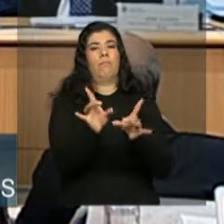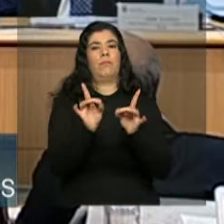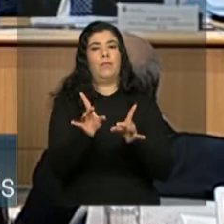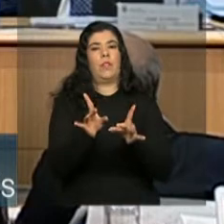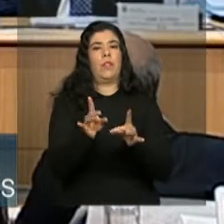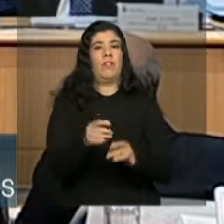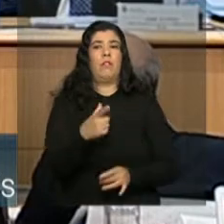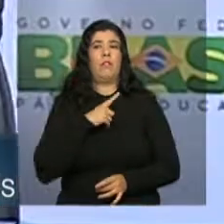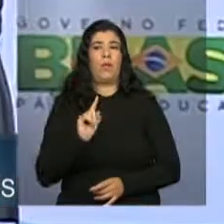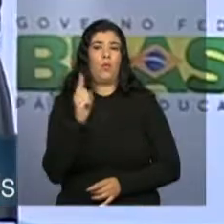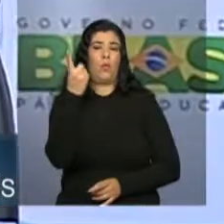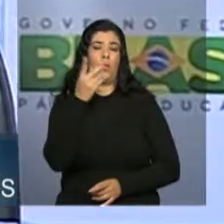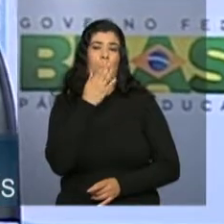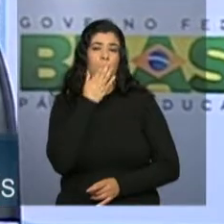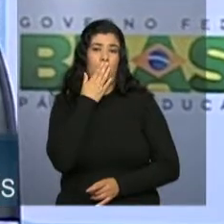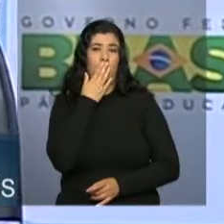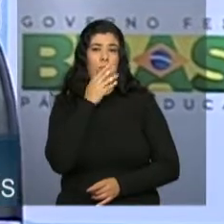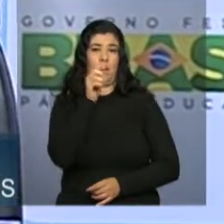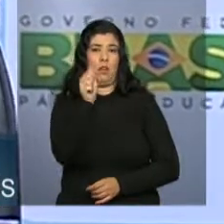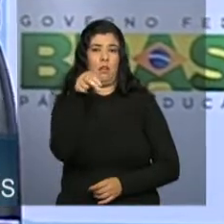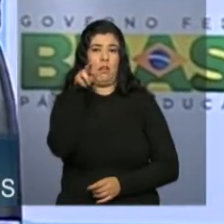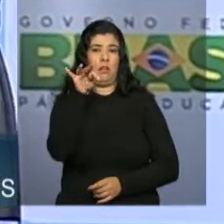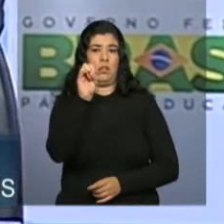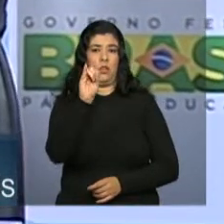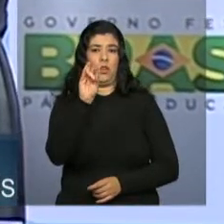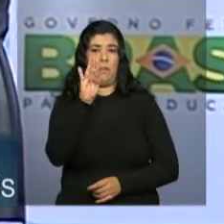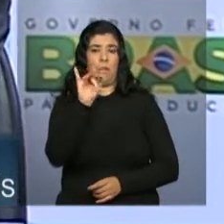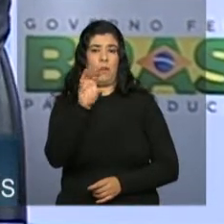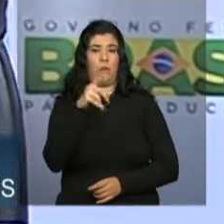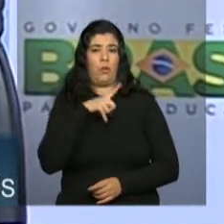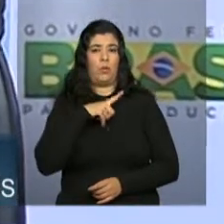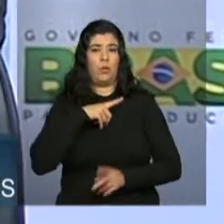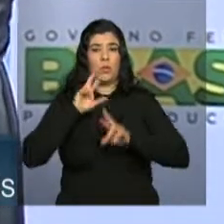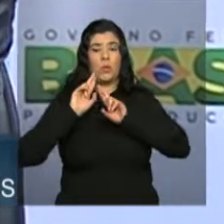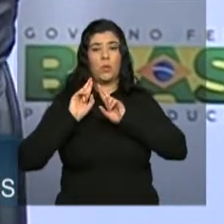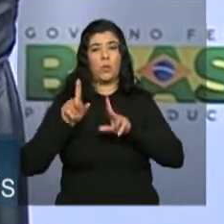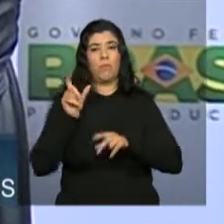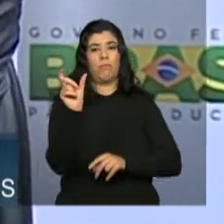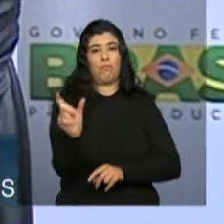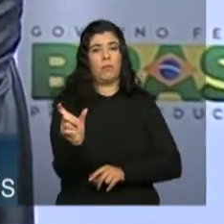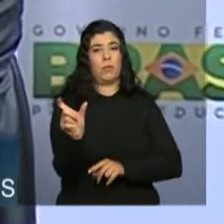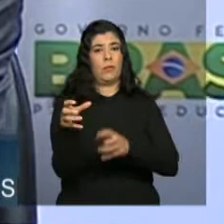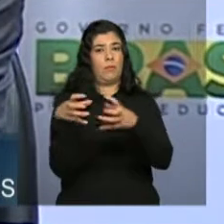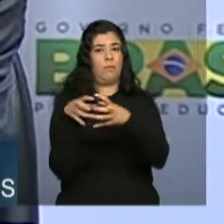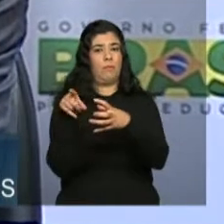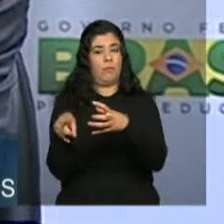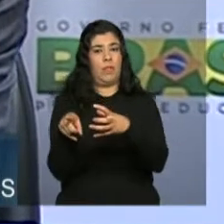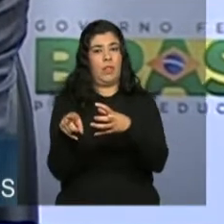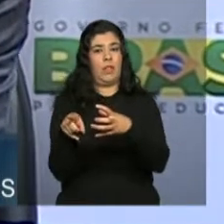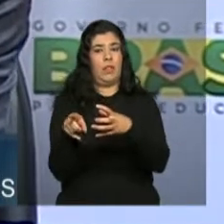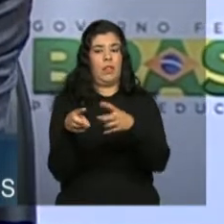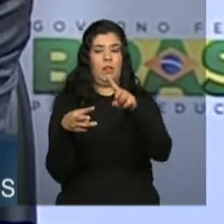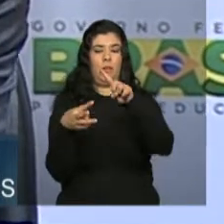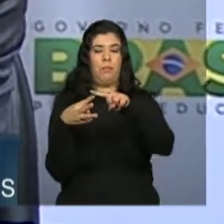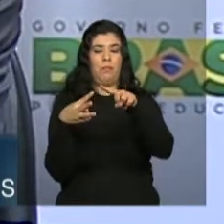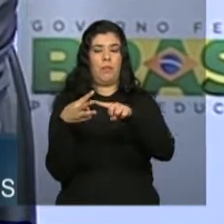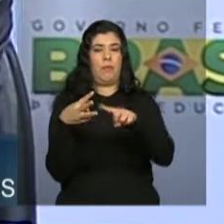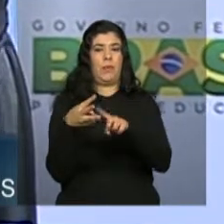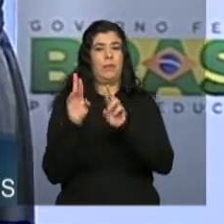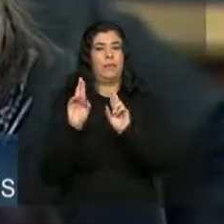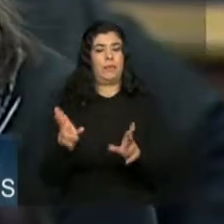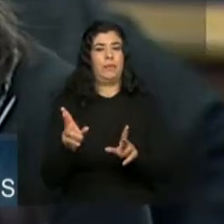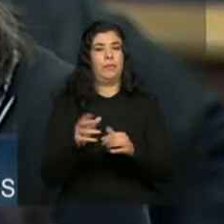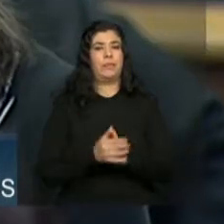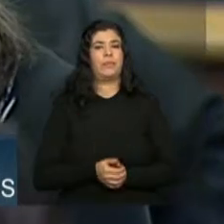ter um antibiótico pode dar uma das três qualquer uma das três faixas Você pode ter um outro remédio para ter o que uma das três faixas